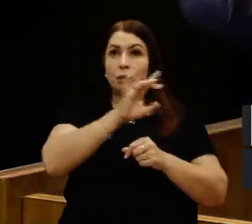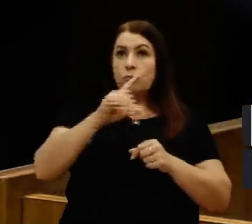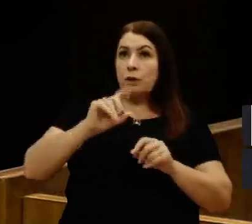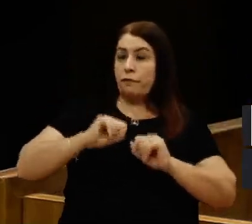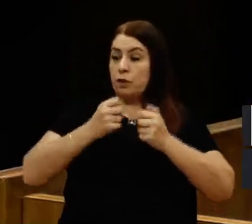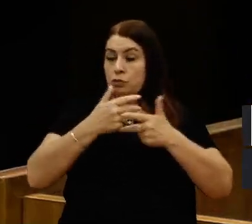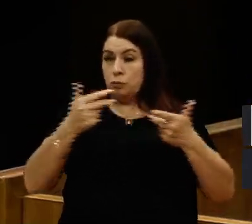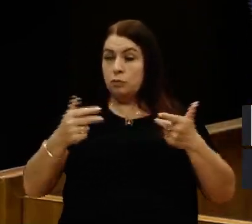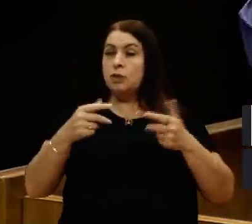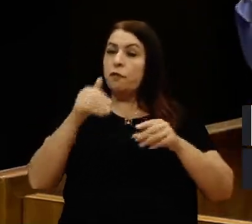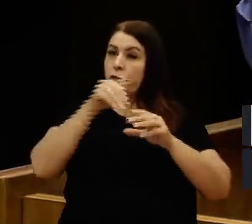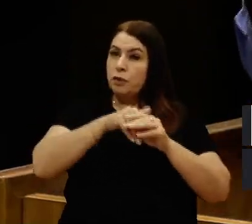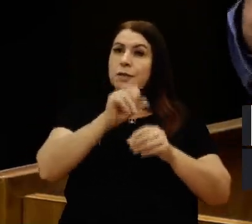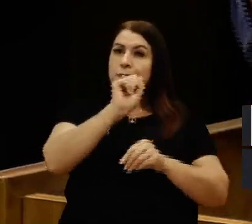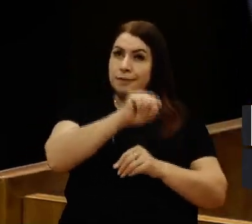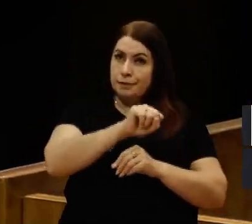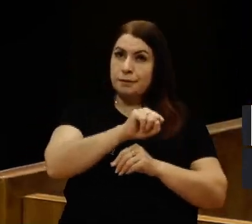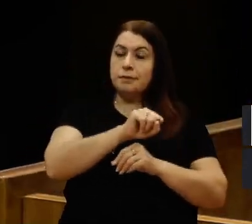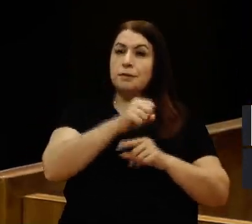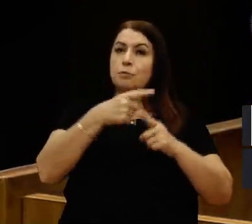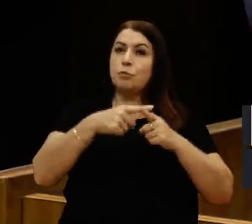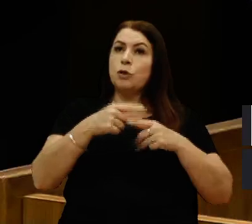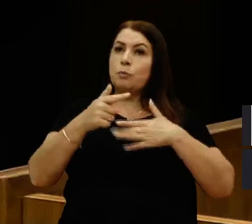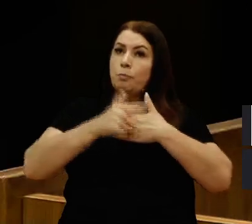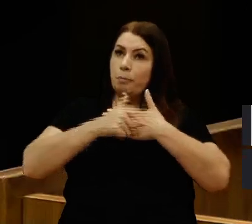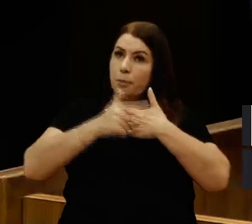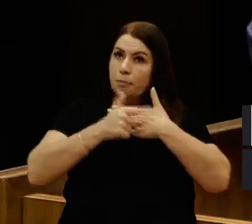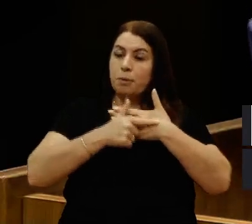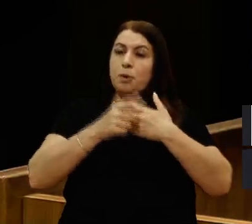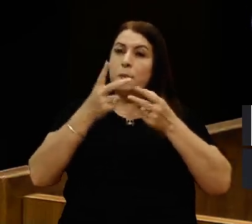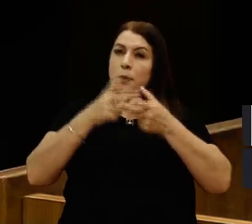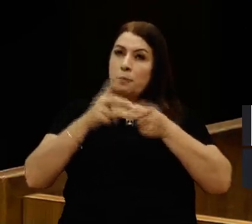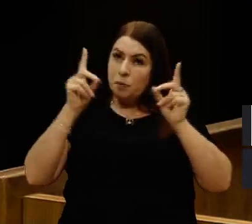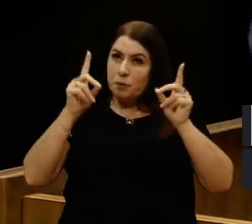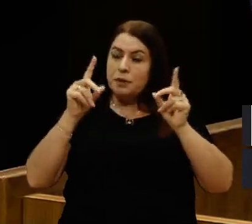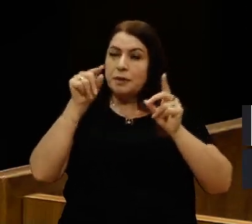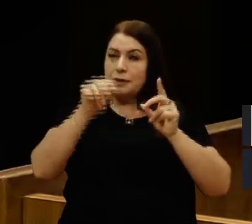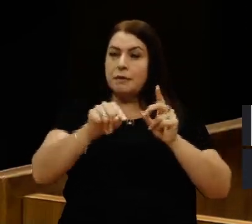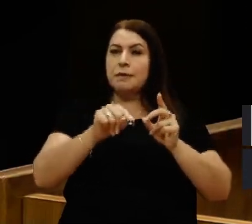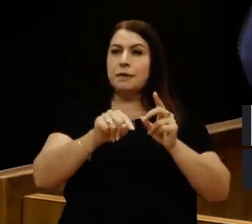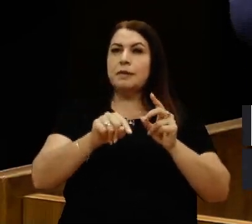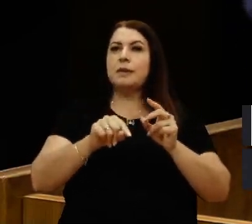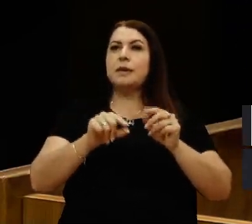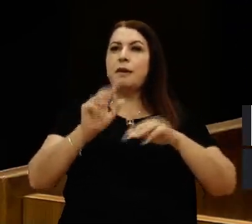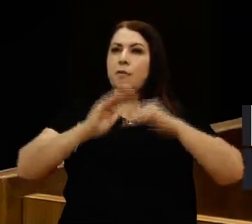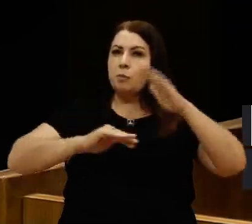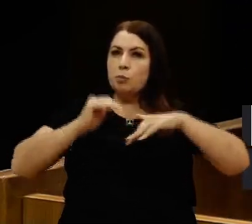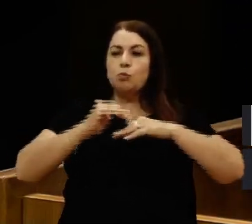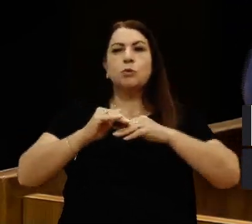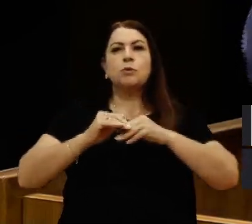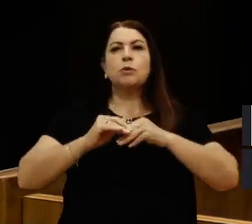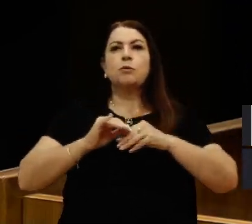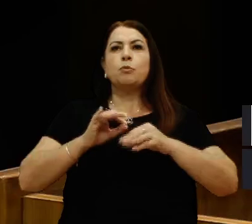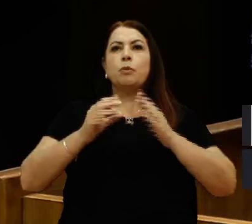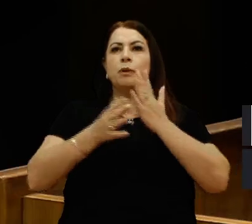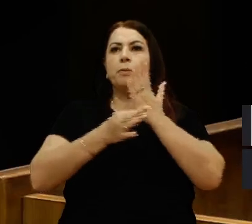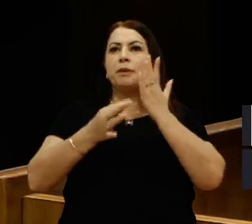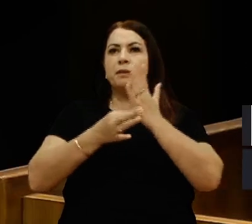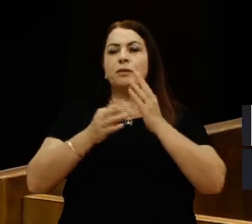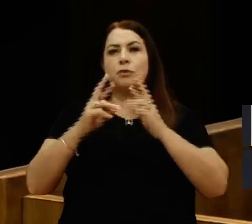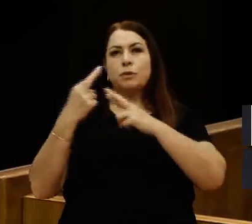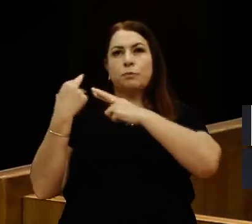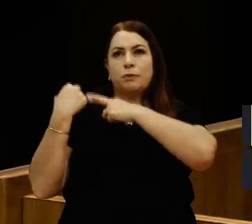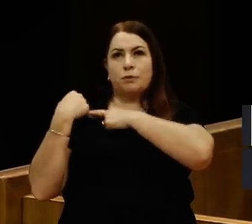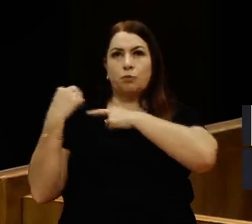sua, eu votaria sim, porque a função da democracia é exercida com muita habilidade e